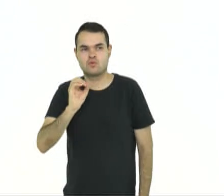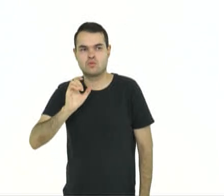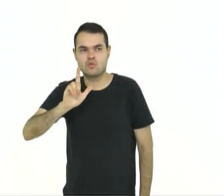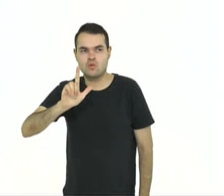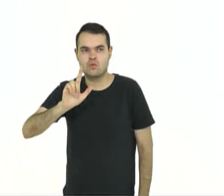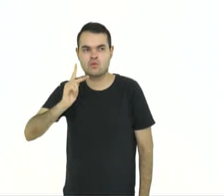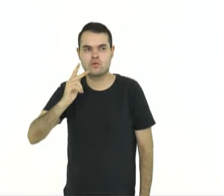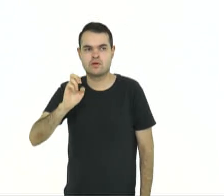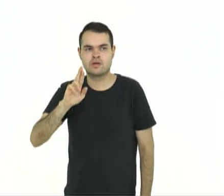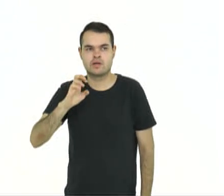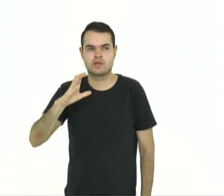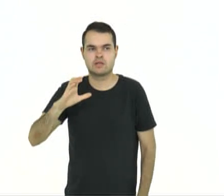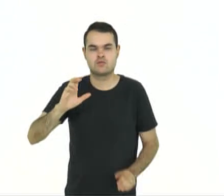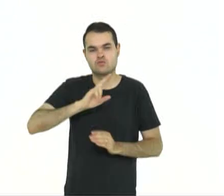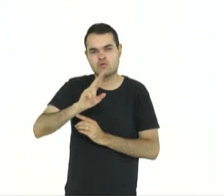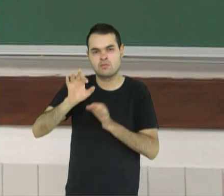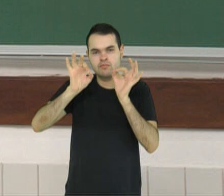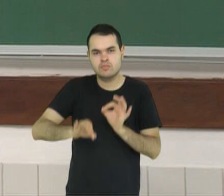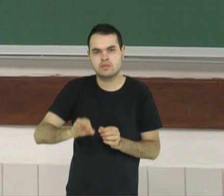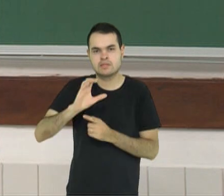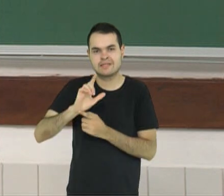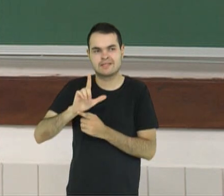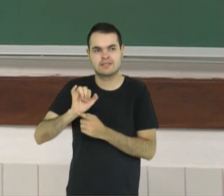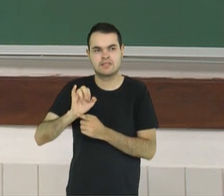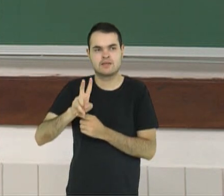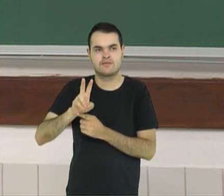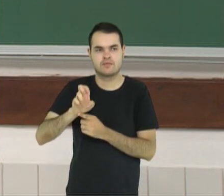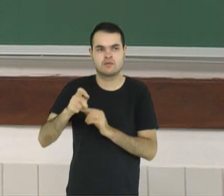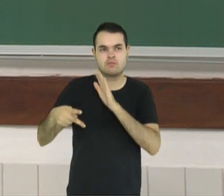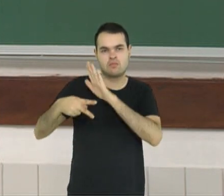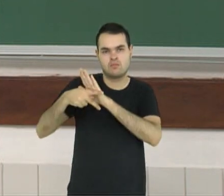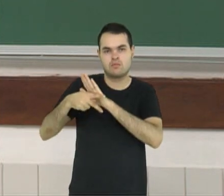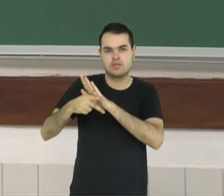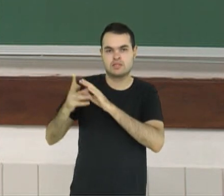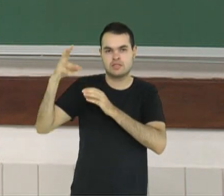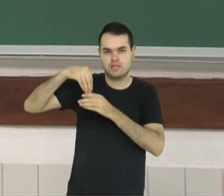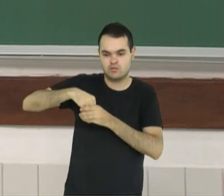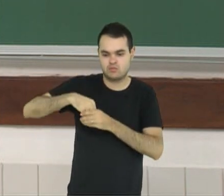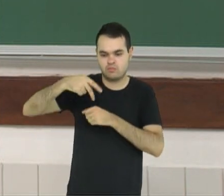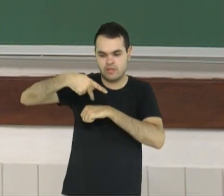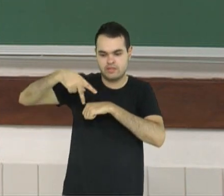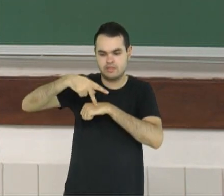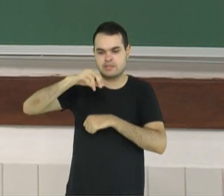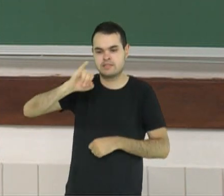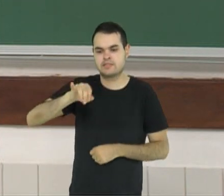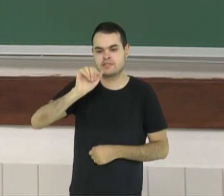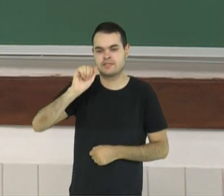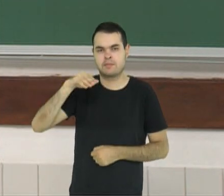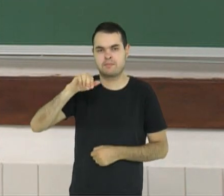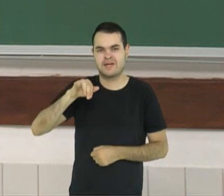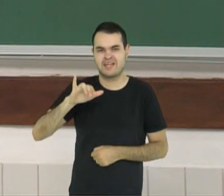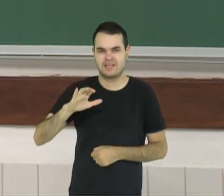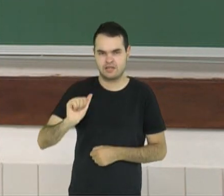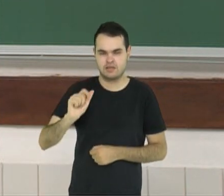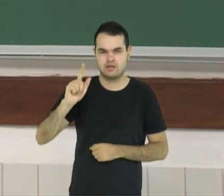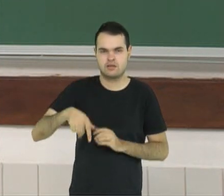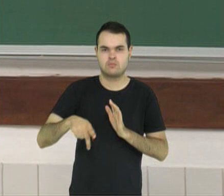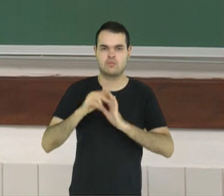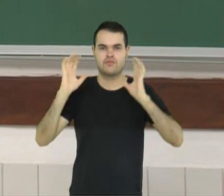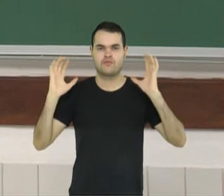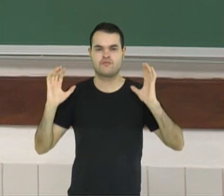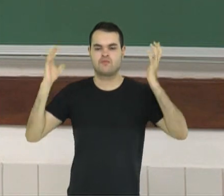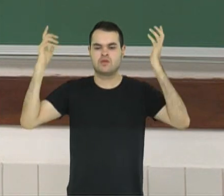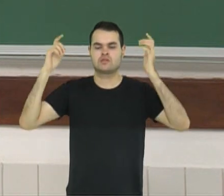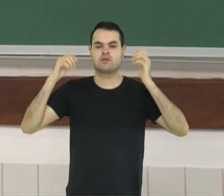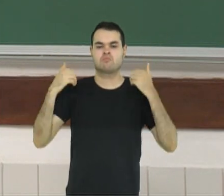Campbell. O que ele fez? Ele era jamaicano. Dentro da Jamaica, um grande costume que existe na cultura deles é as festas ao